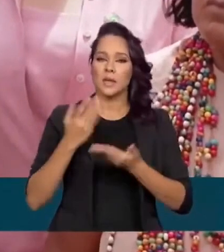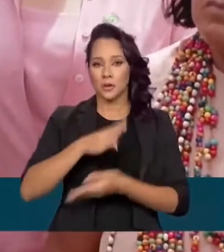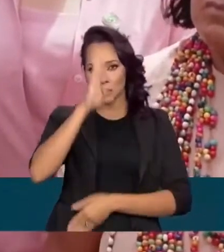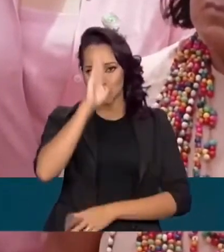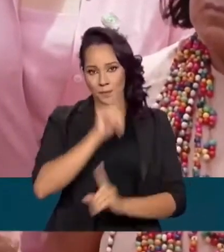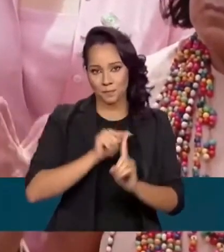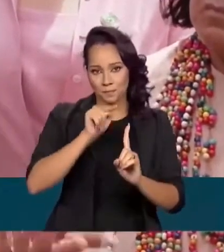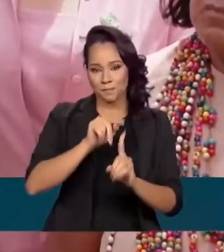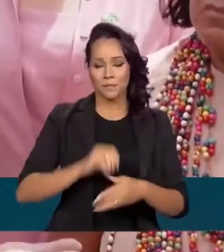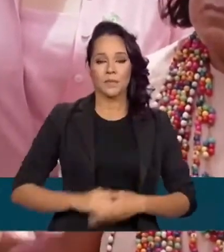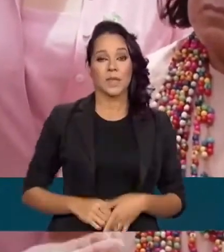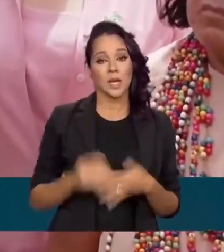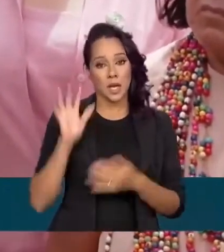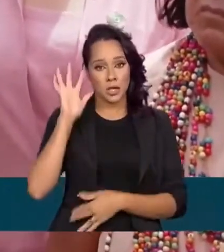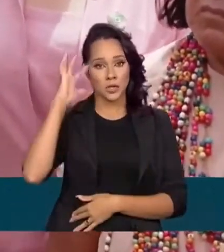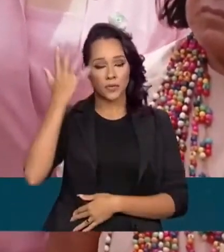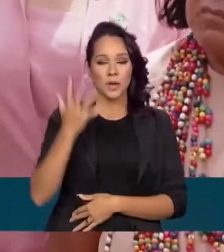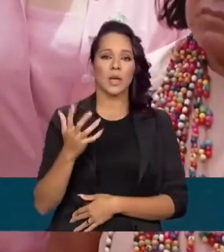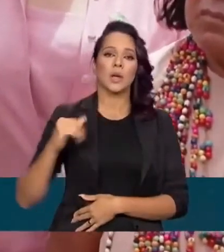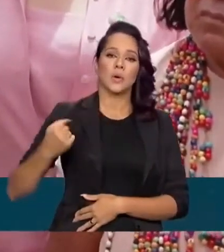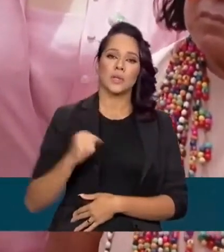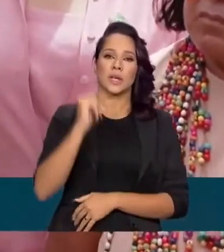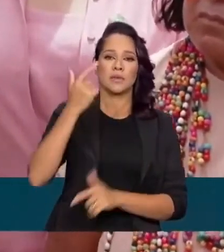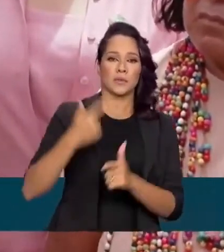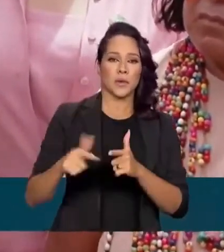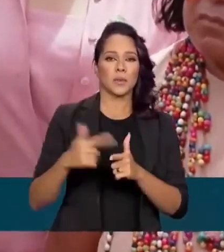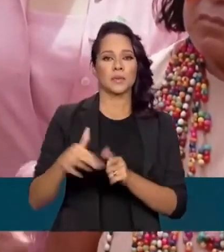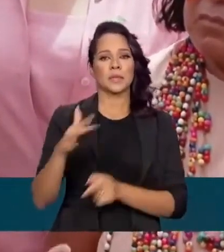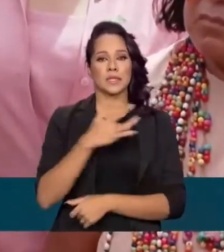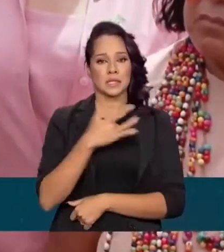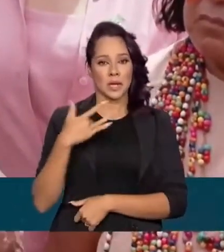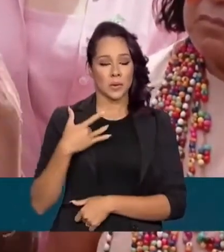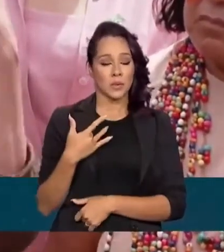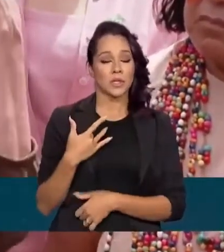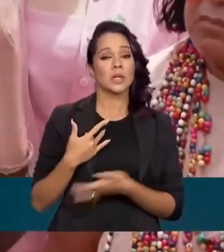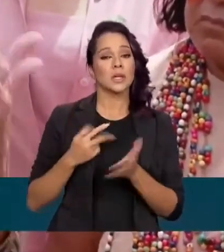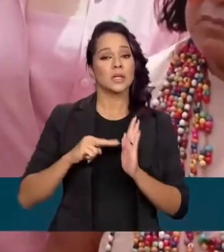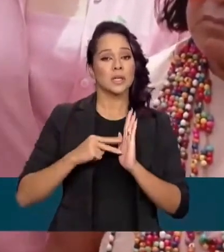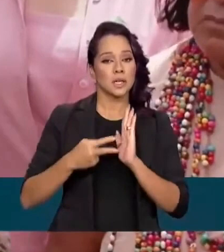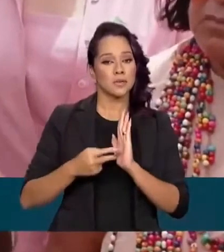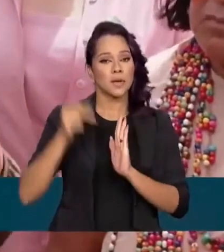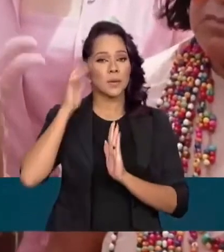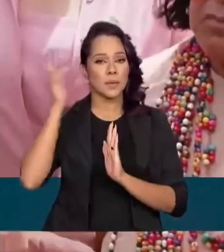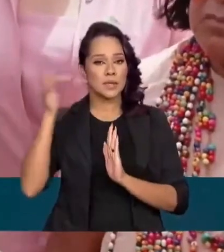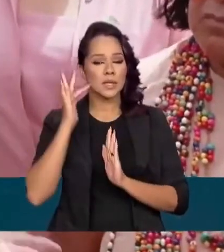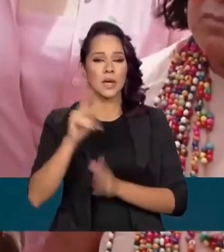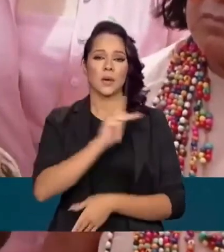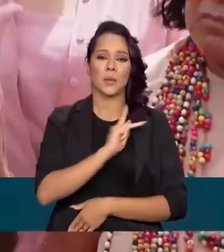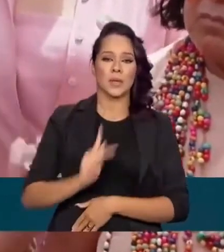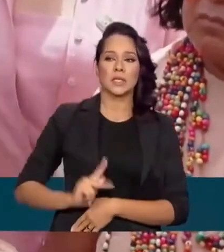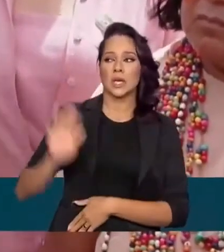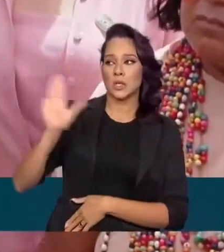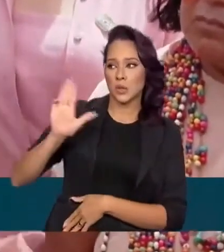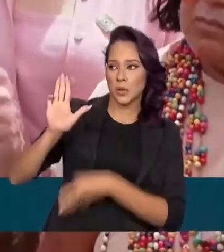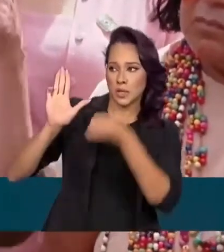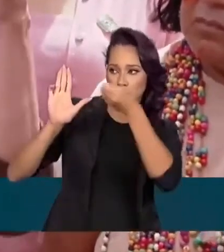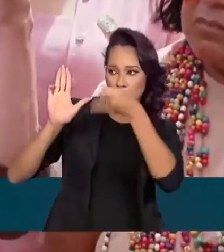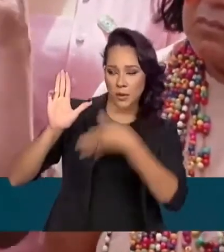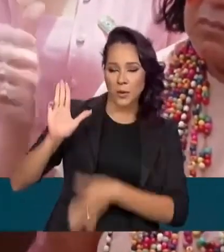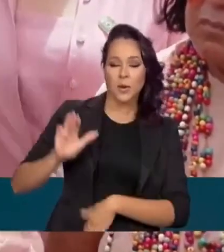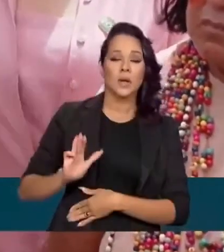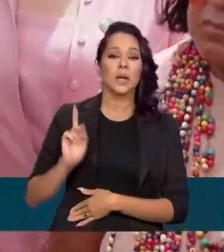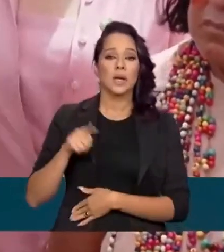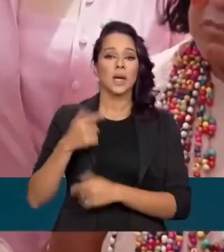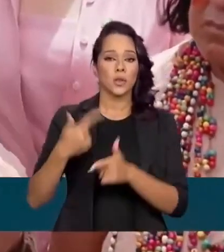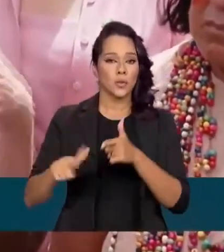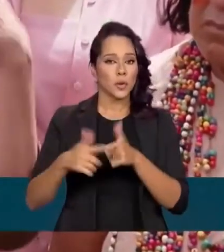que nós vamos usar. E resolver os graves problemas de saúde significa pensar, como o presidente Lula acabou de nos falar,